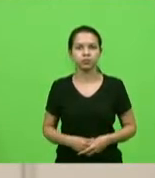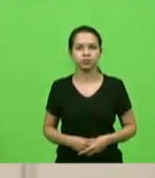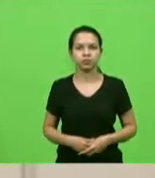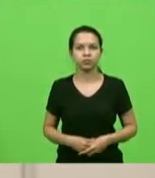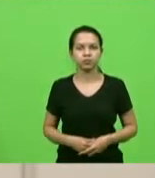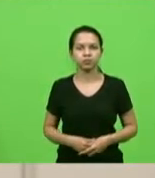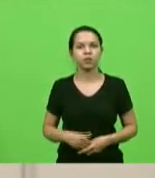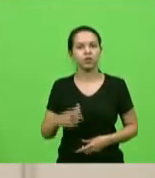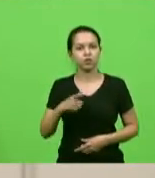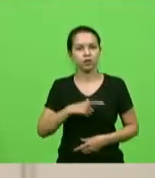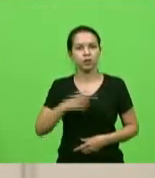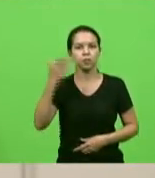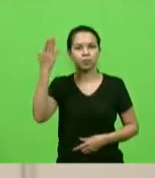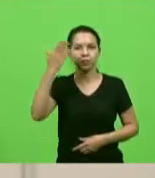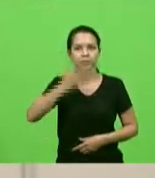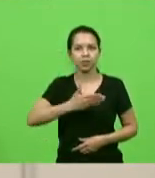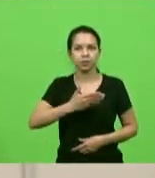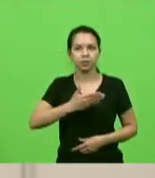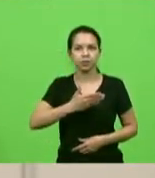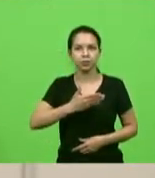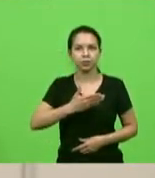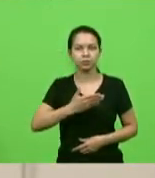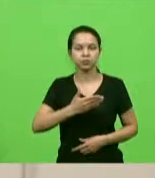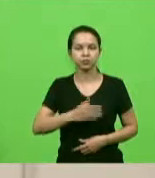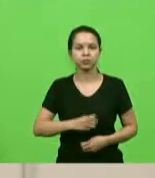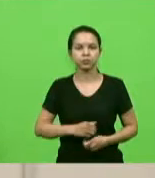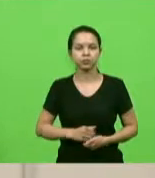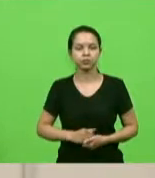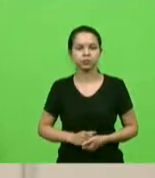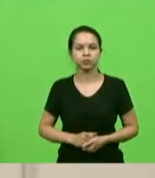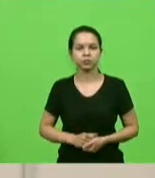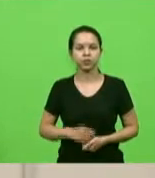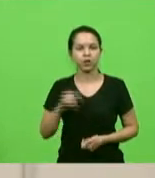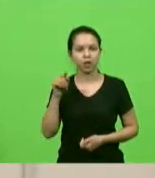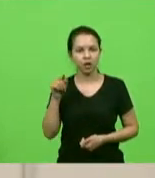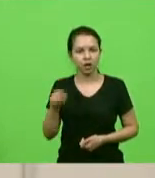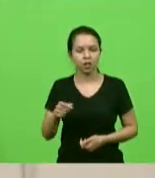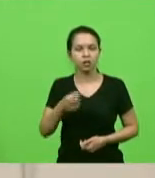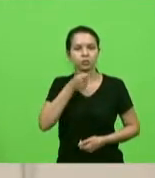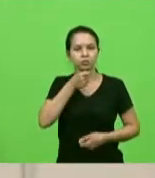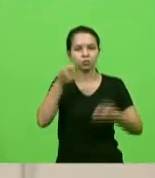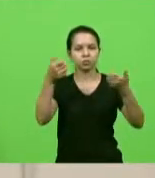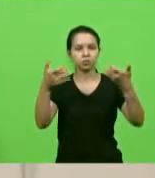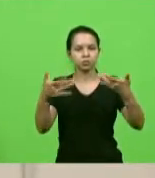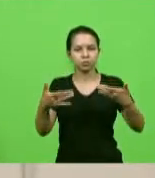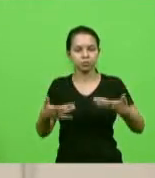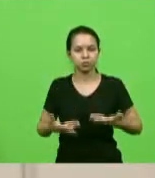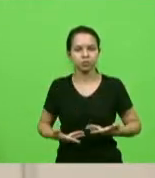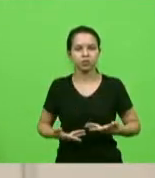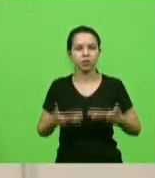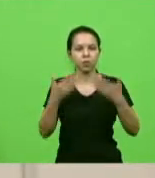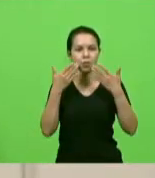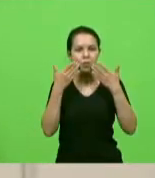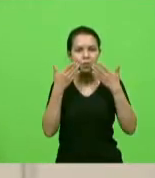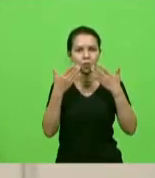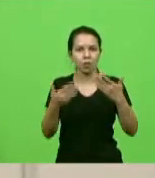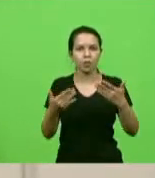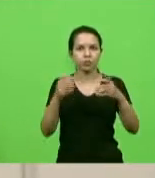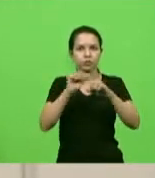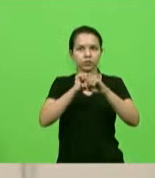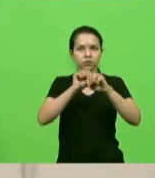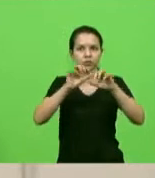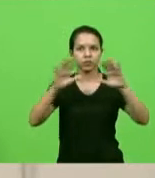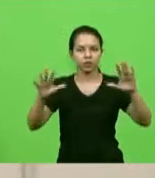a prova, esse depoimento, ele evidencia de forma muito